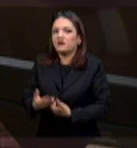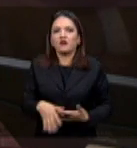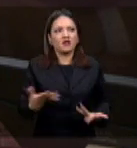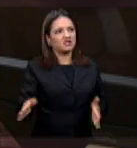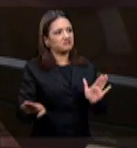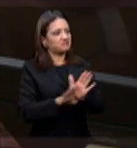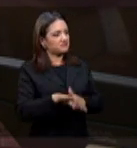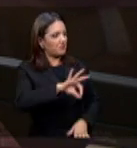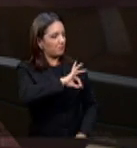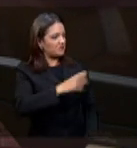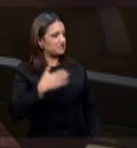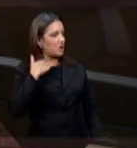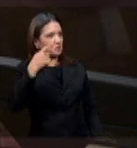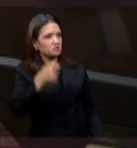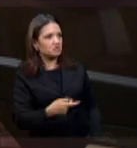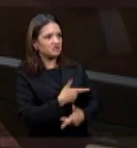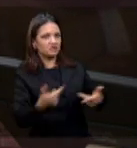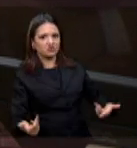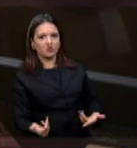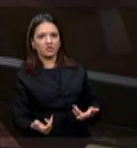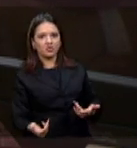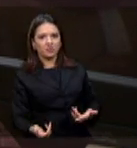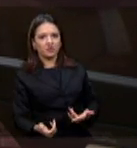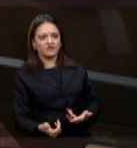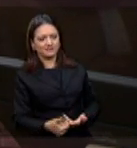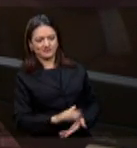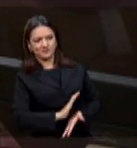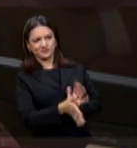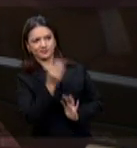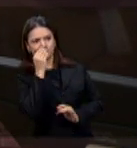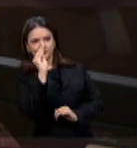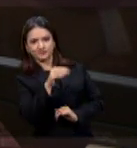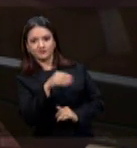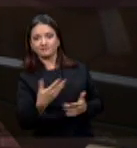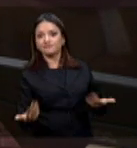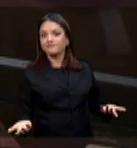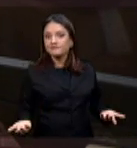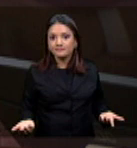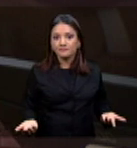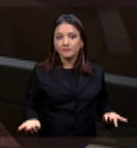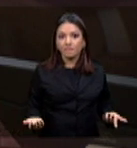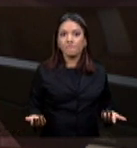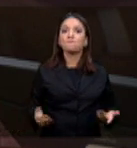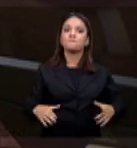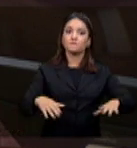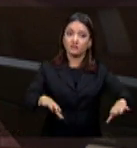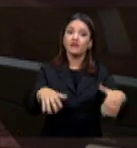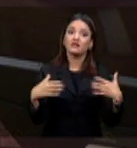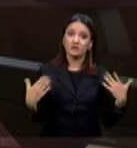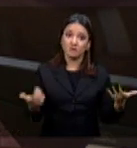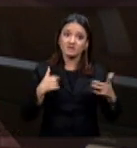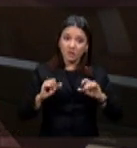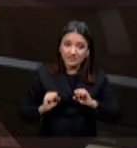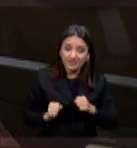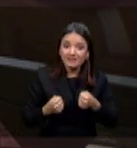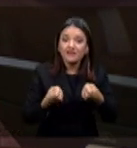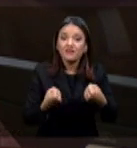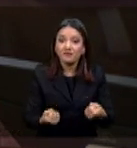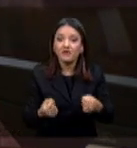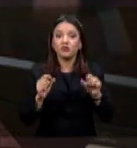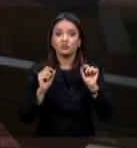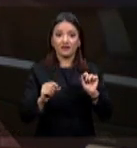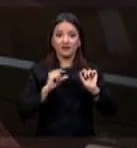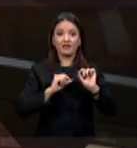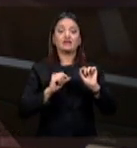Eu defendo muito que as universidades de direito, de medicina, tenham um olhar para a violência de gênero, para a educação do